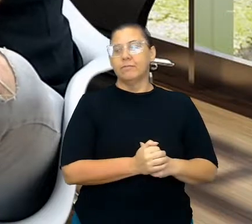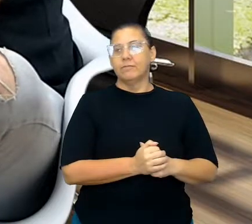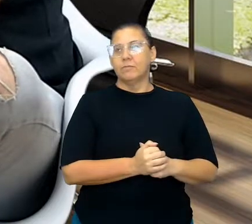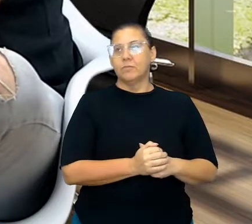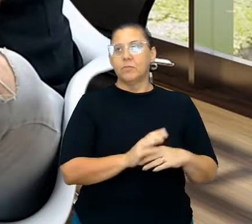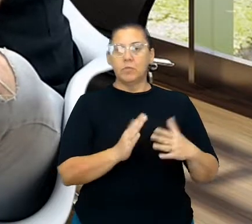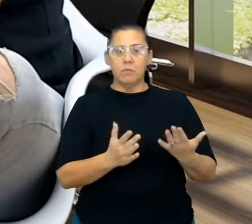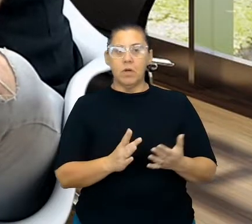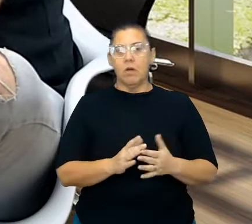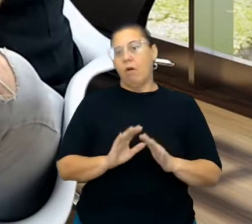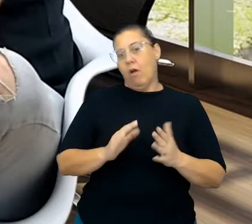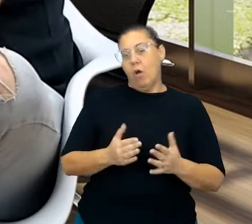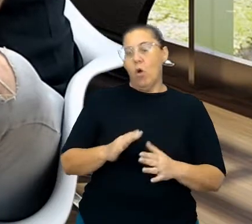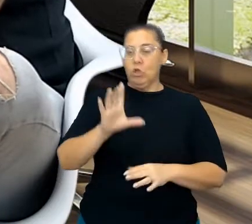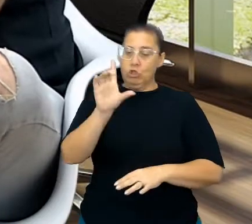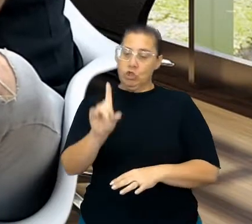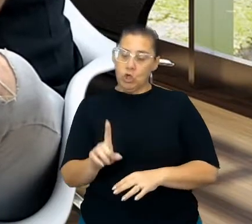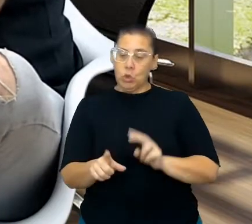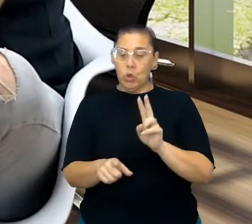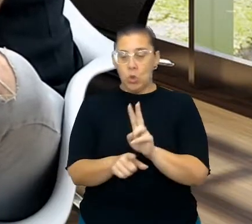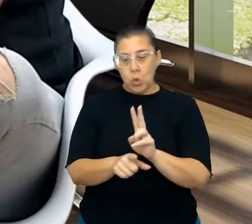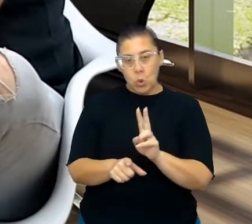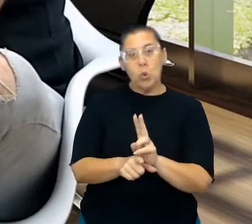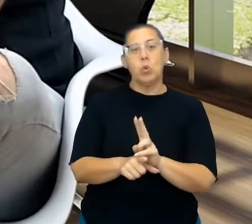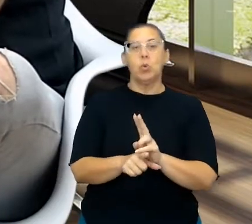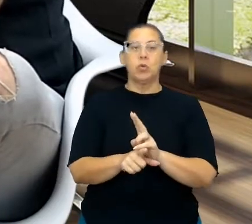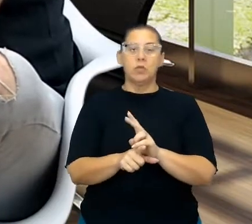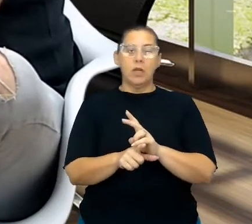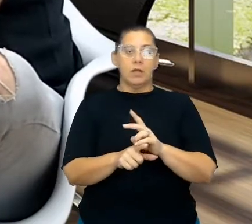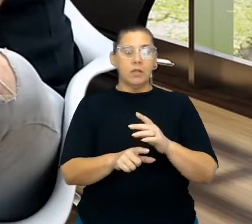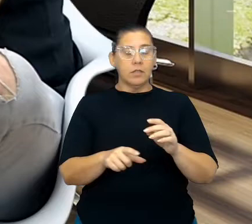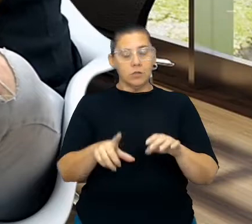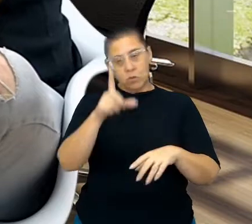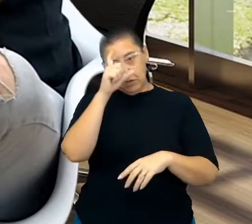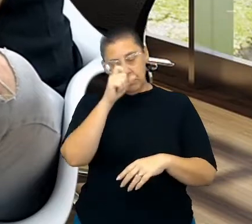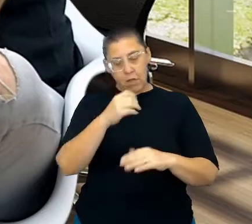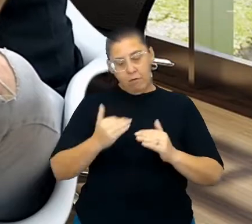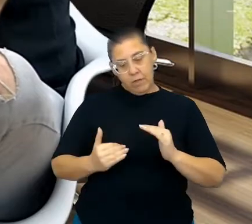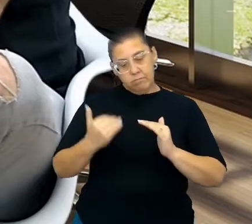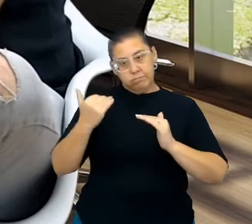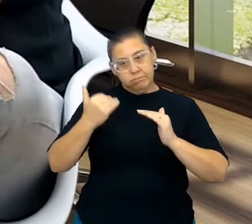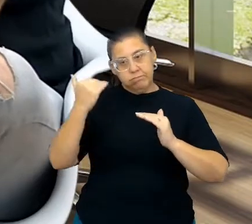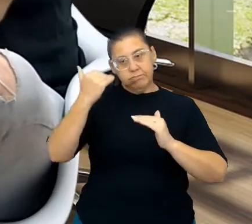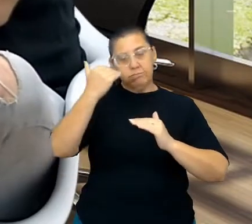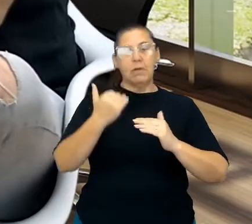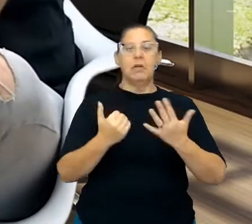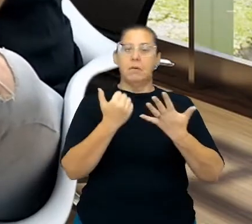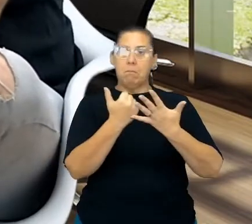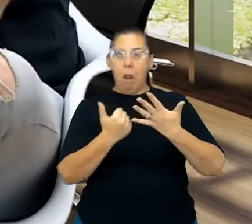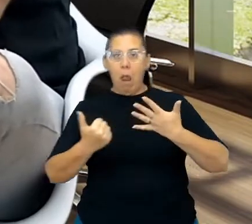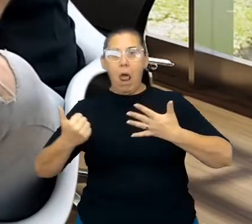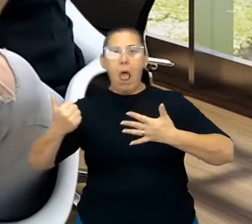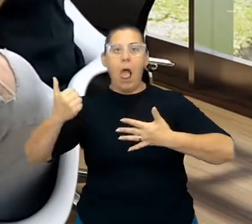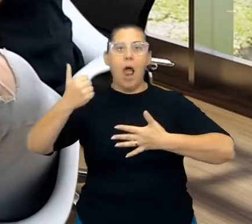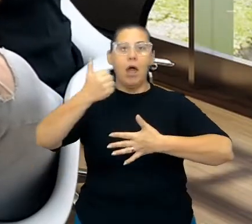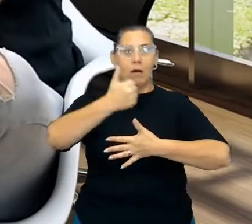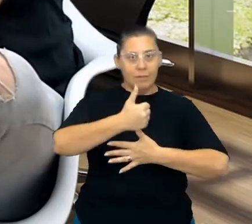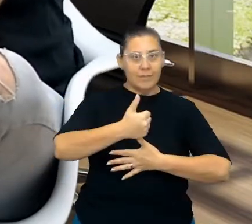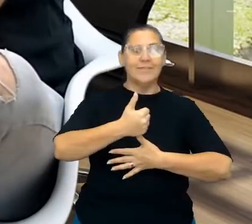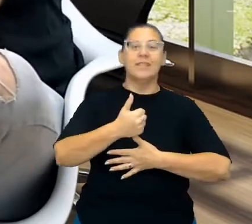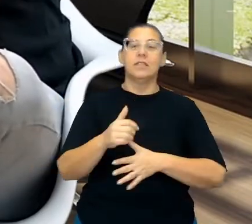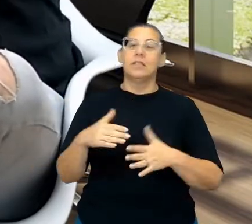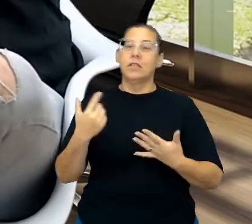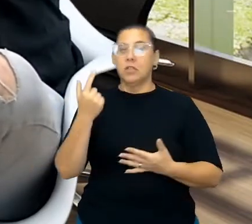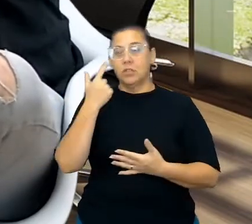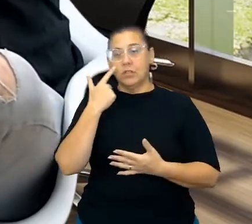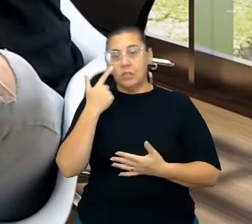o diretor do hospital, aí vai pulando, né, de nível, enquanto a sua experiência vai modificando, né? Então a gente vai